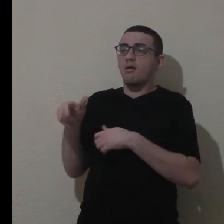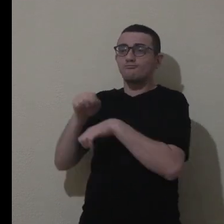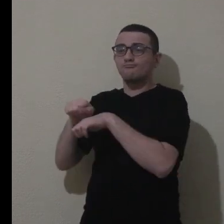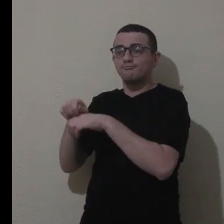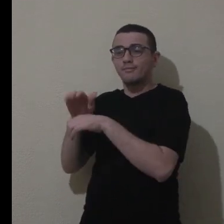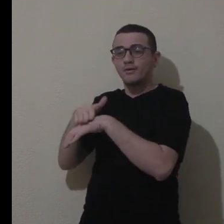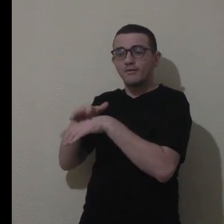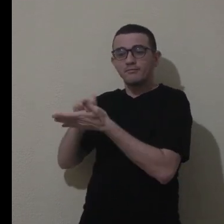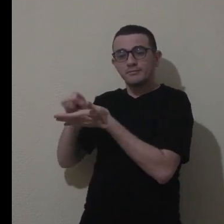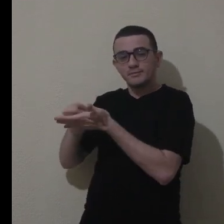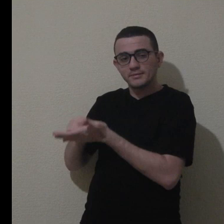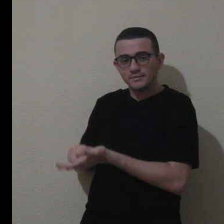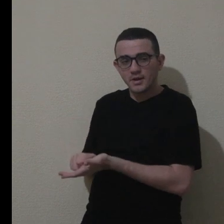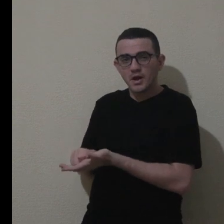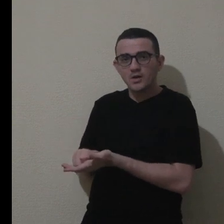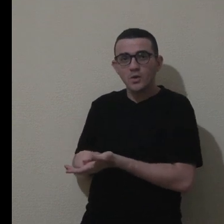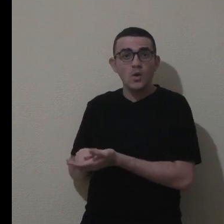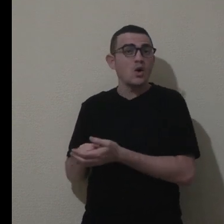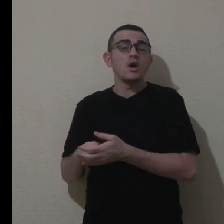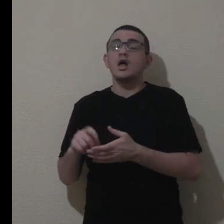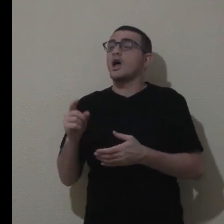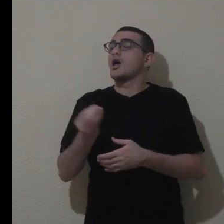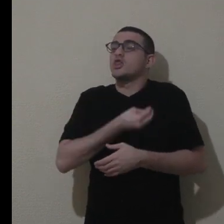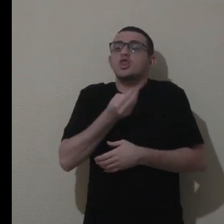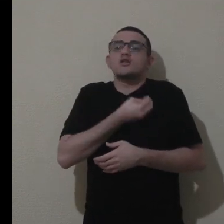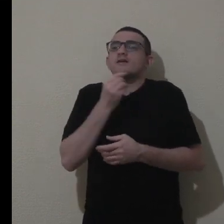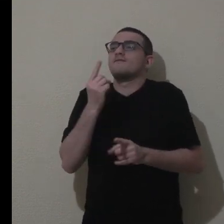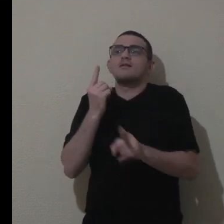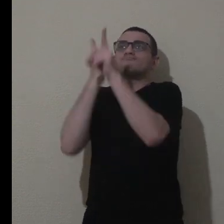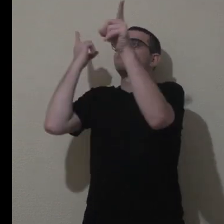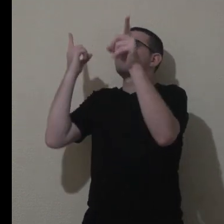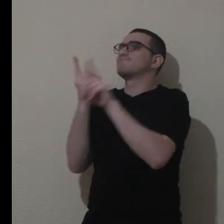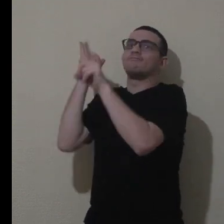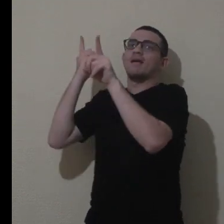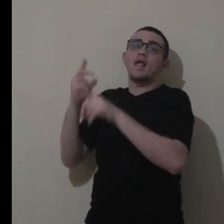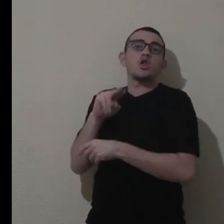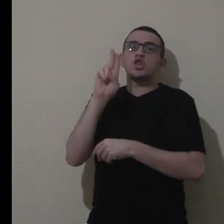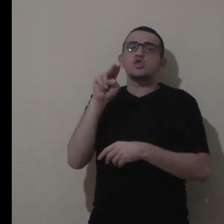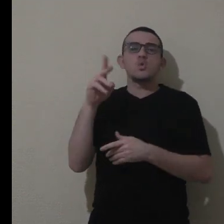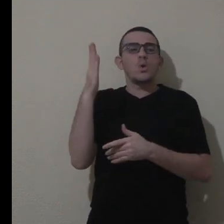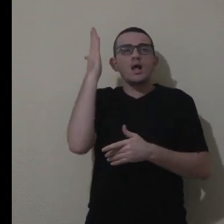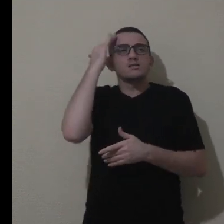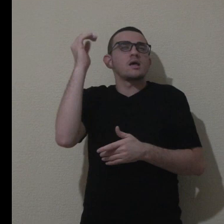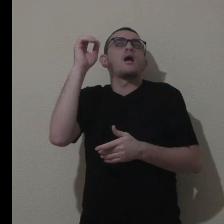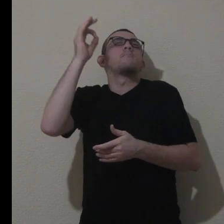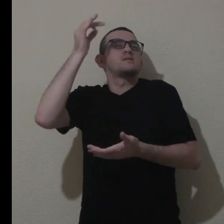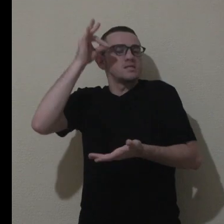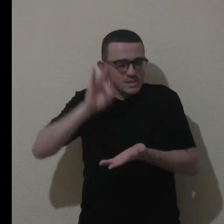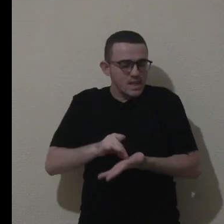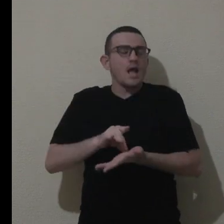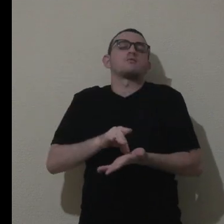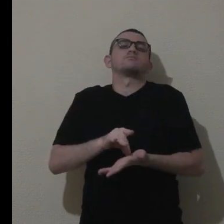Gump, né, é a box of chocolate. Então, é cheio de surpresas, a gente nunca sabe o que você vai